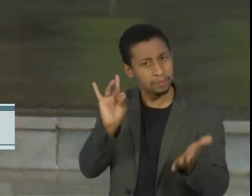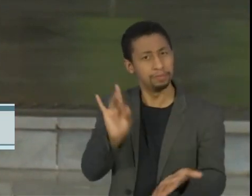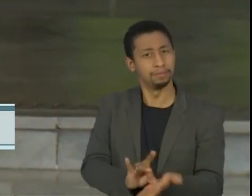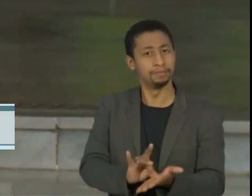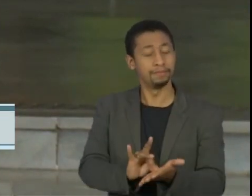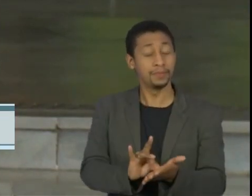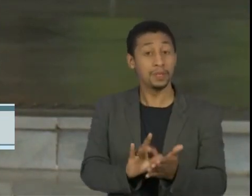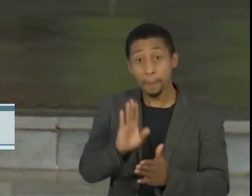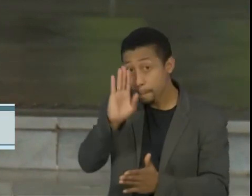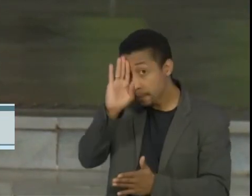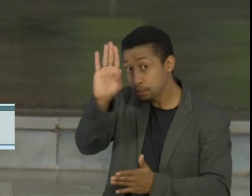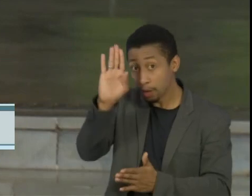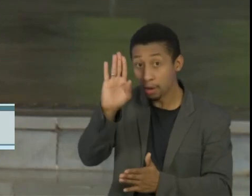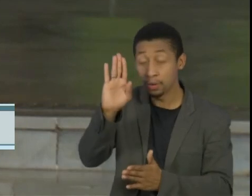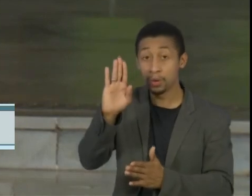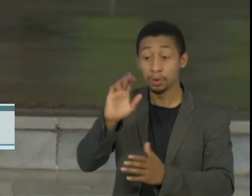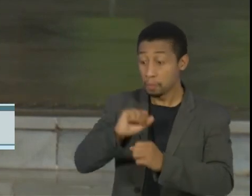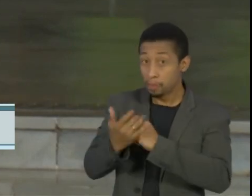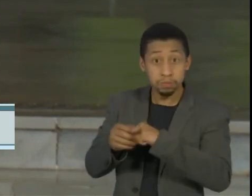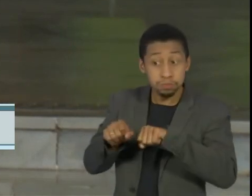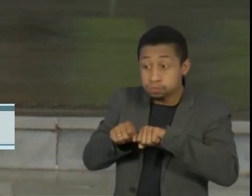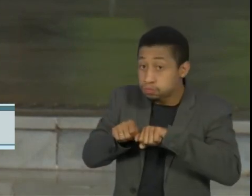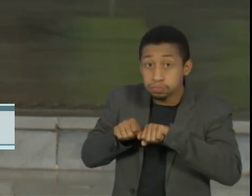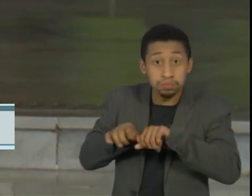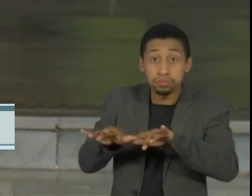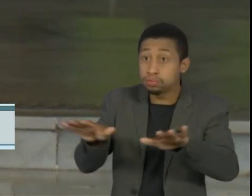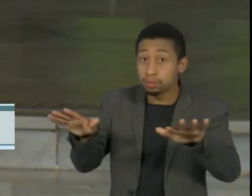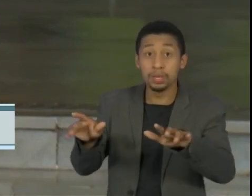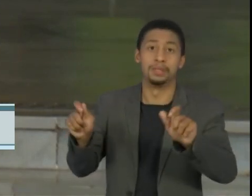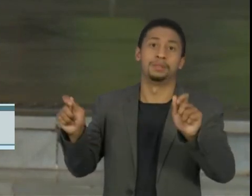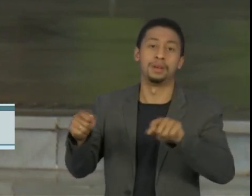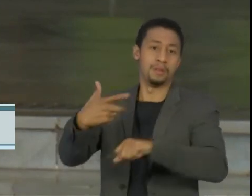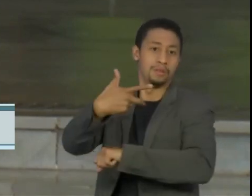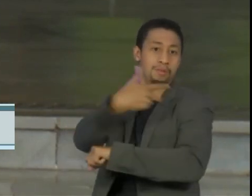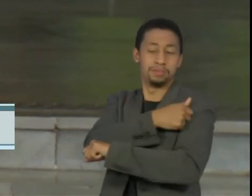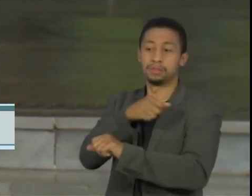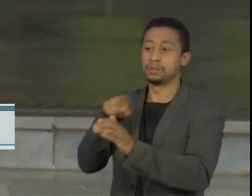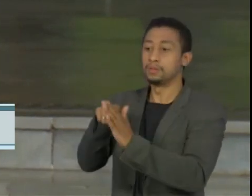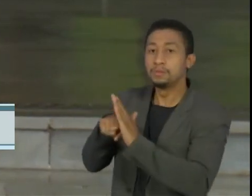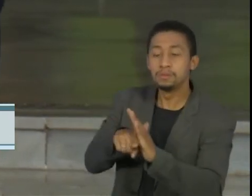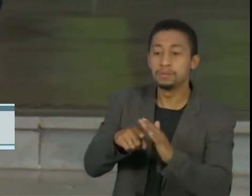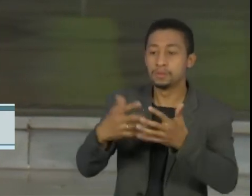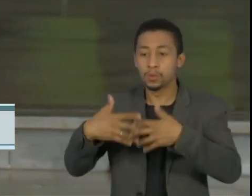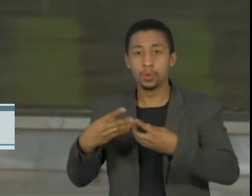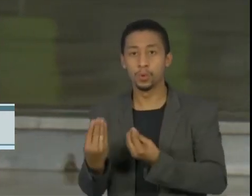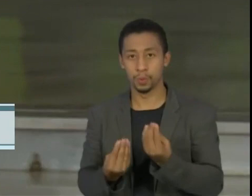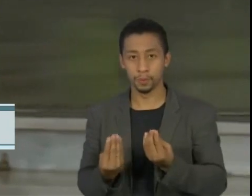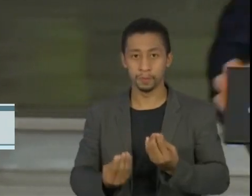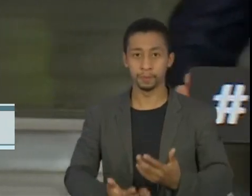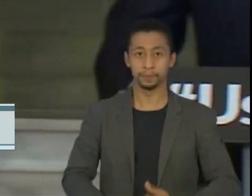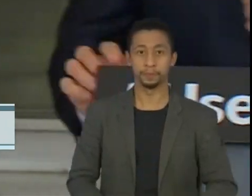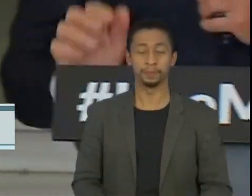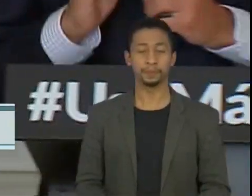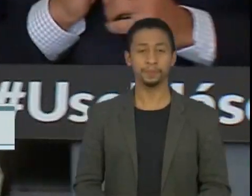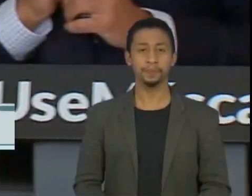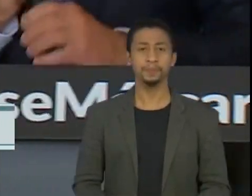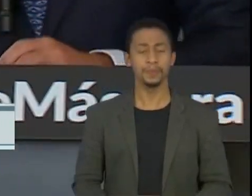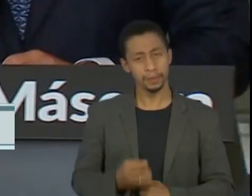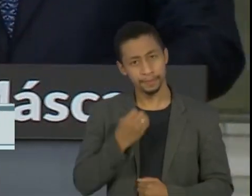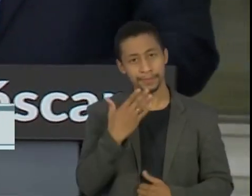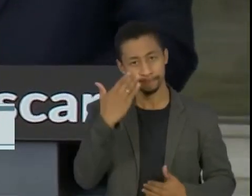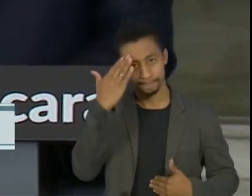Principalmente porque nós estamos numa fase muito propícia à realização desse estudo. Muito bem.